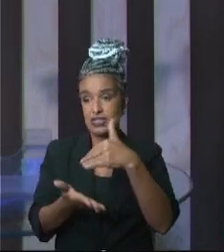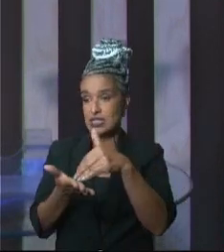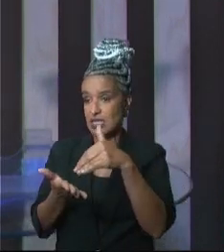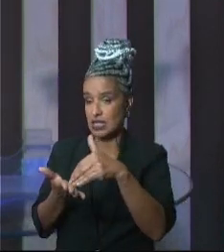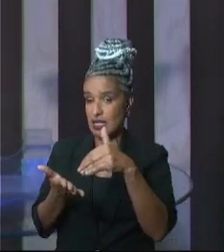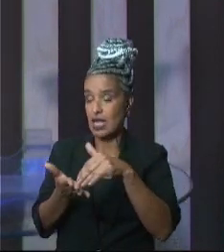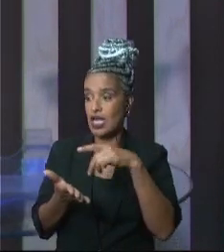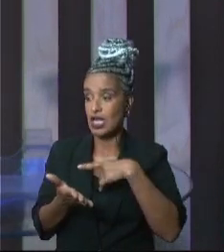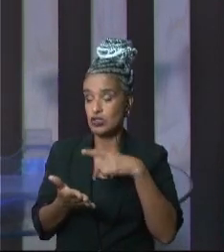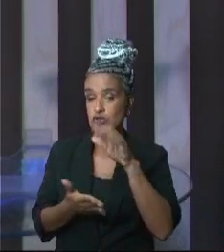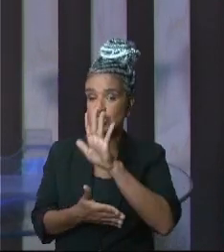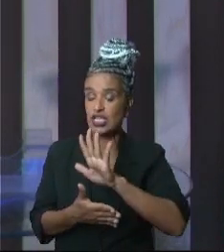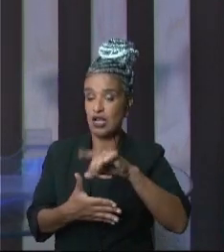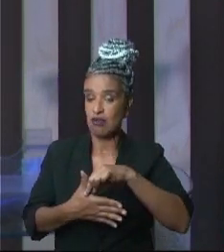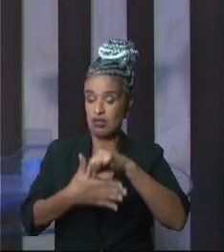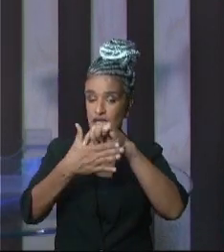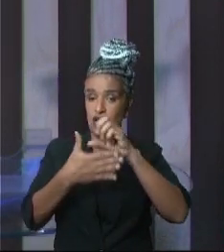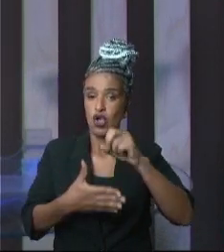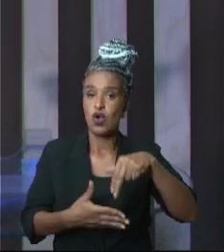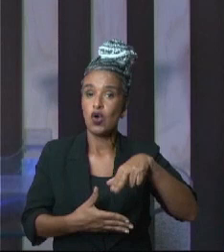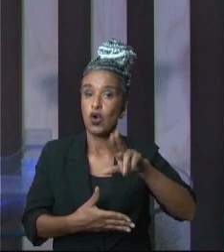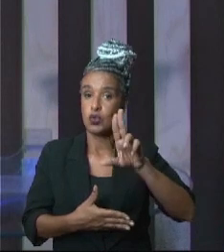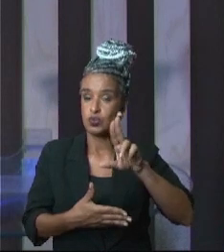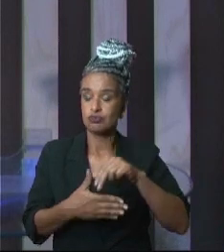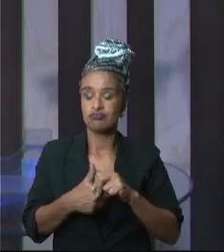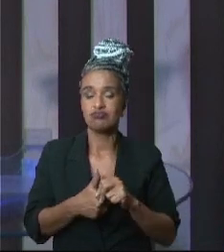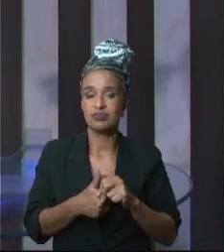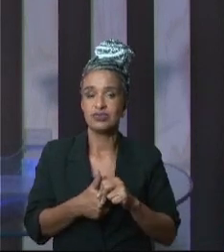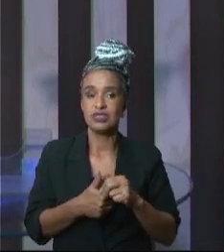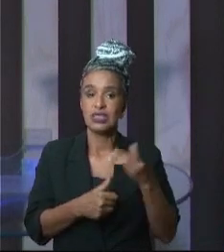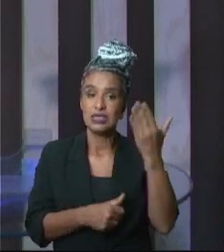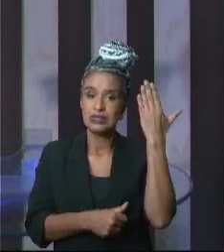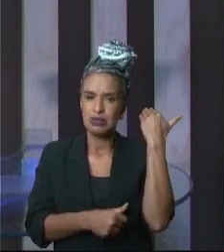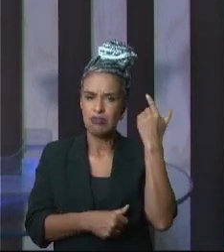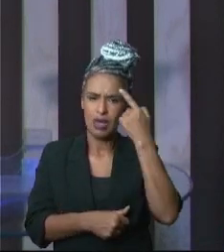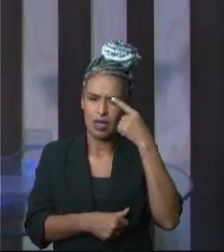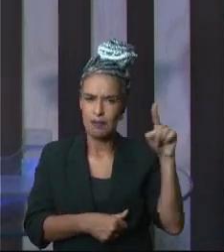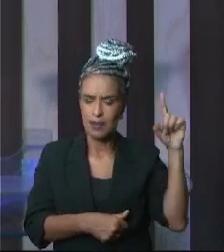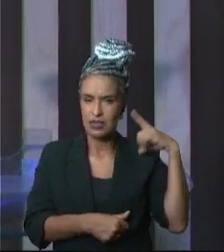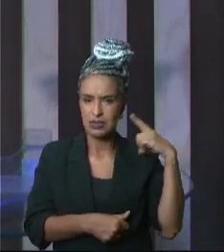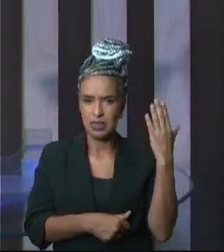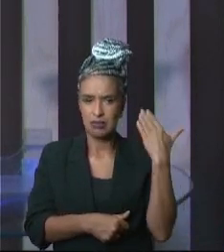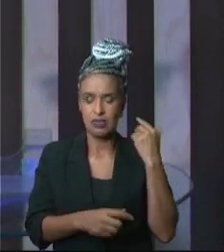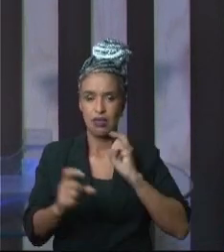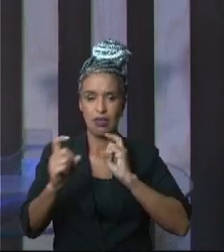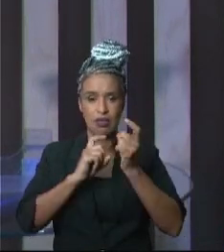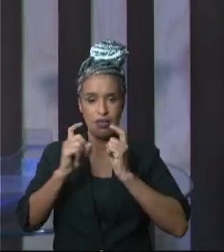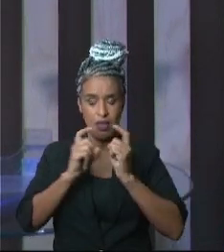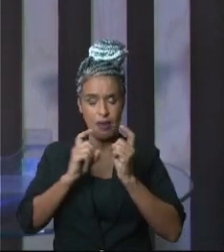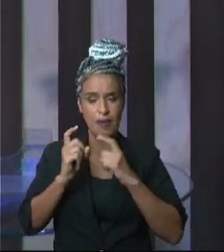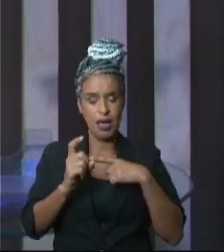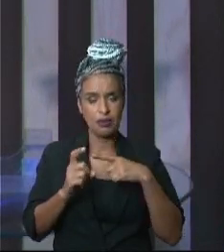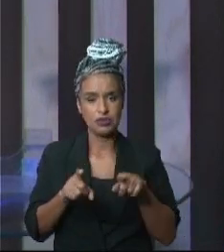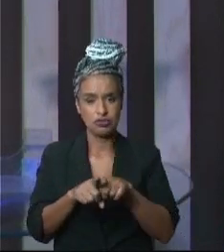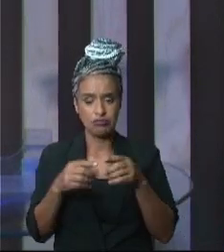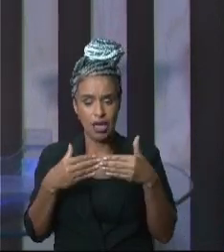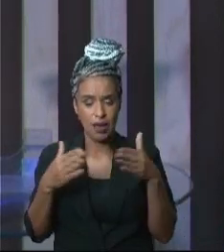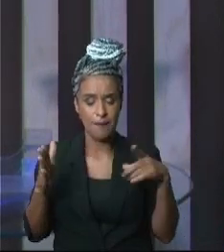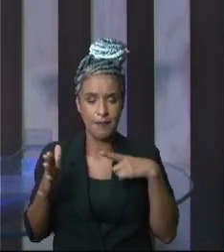secretário-geral da ONU, como disse o secretário-geral da ONU na semana passada, no debate aberto do Conselho de